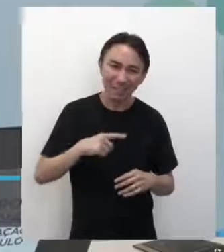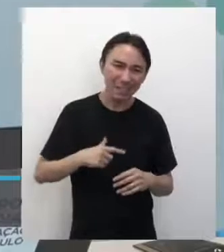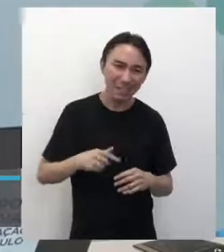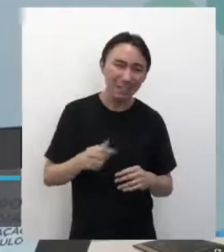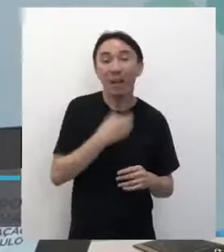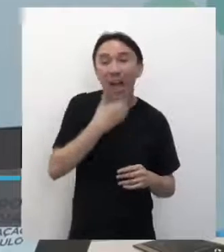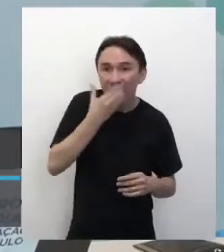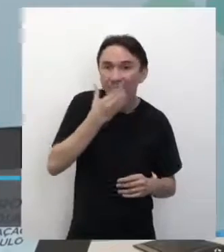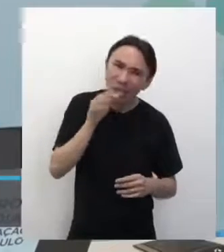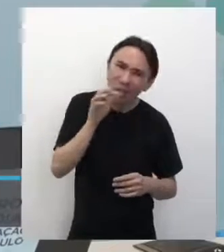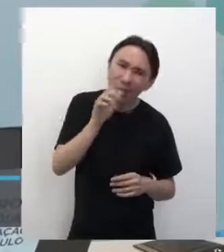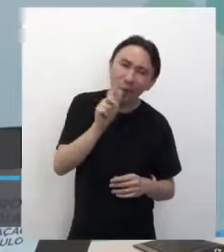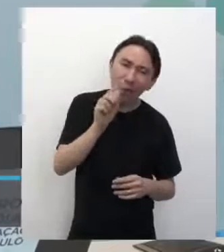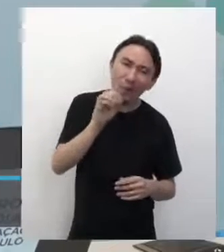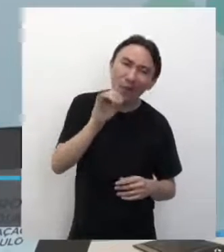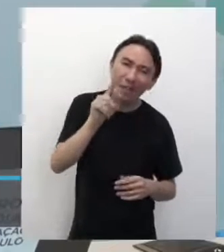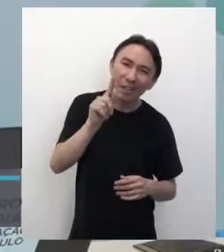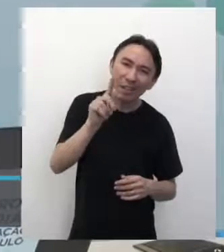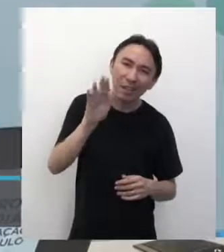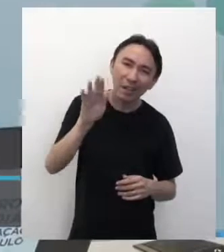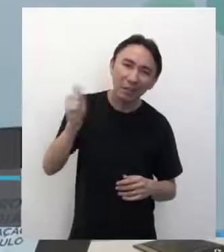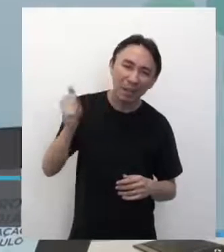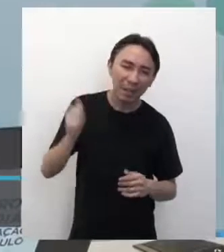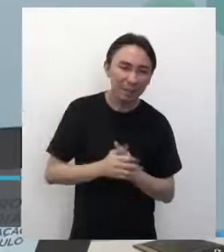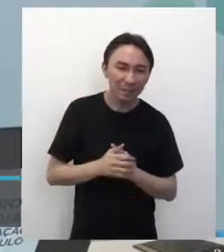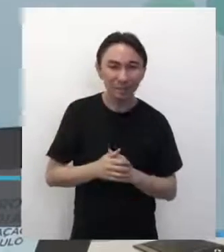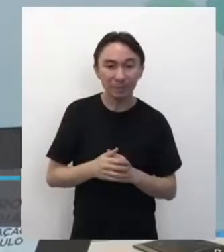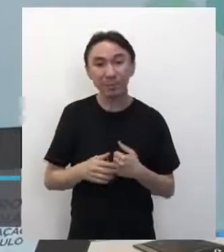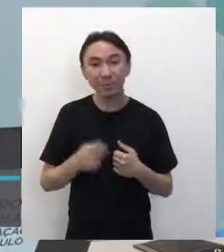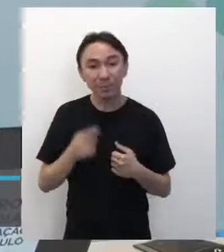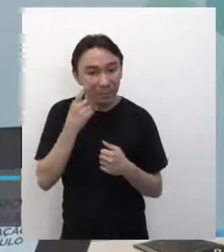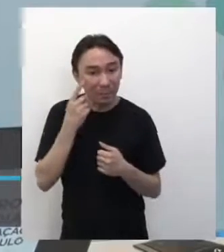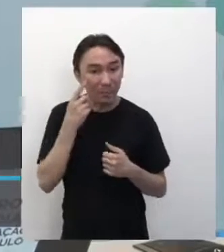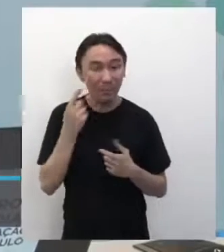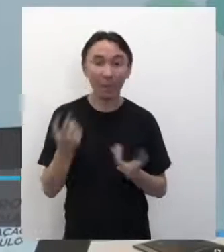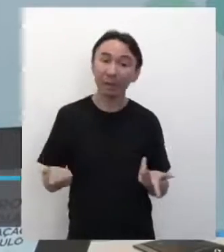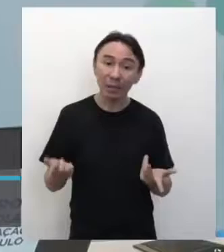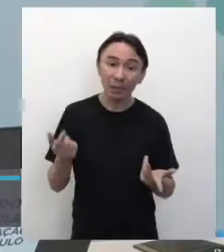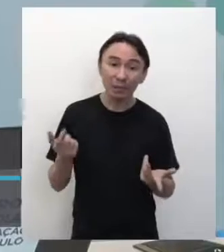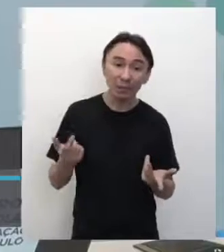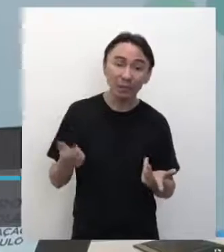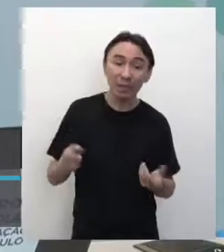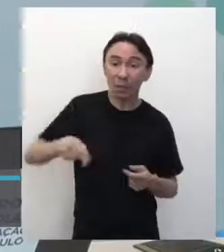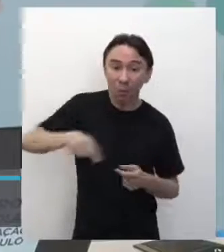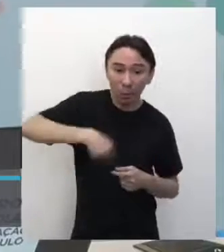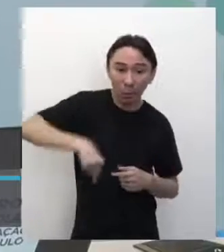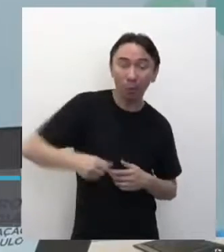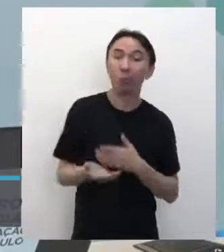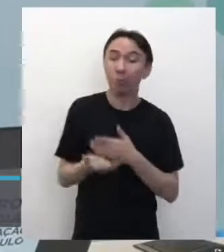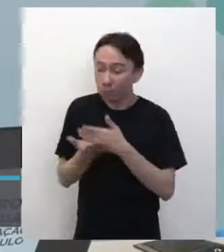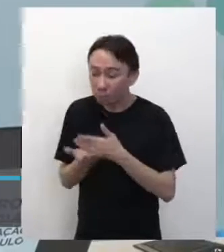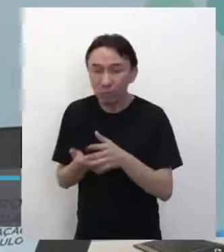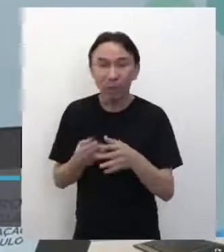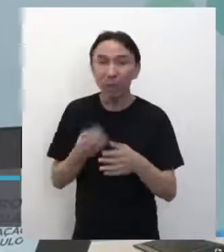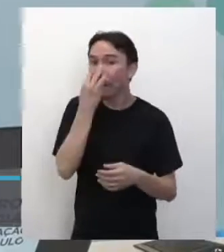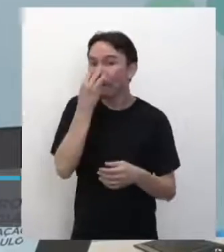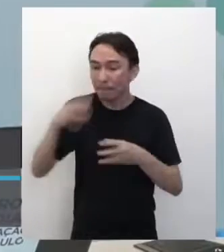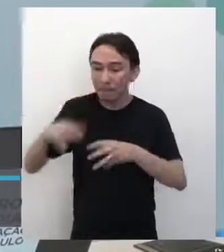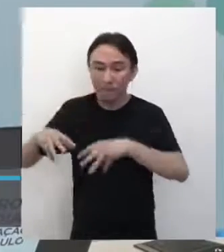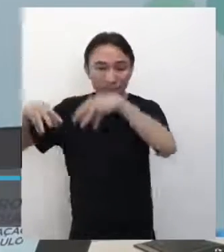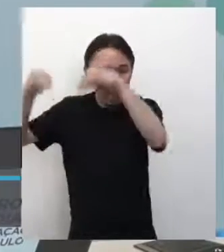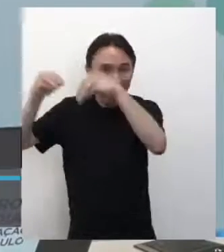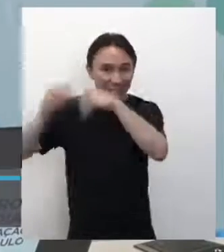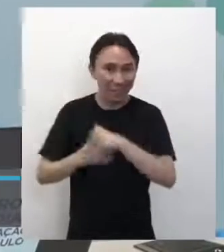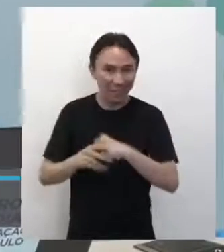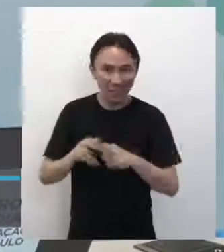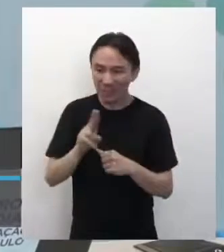goiaba, mas parece goiaba para mim. Aí, então, a gente abriu um espetáculo de circo chamado Teatro a Bordo.